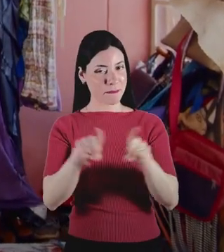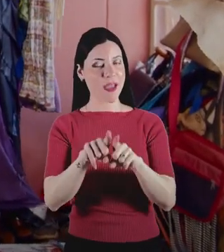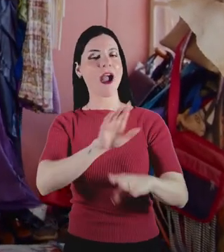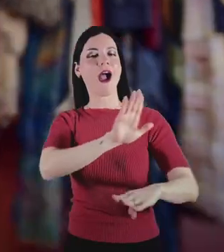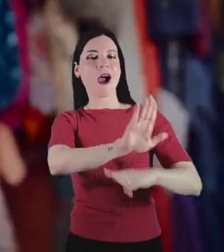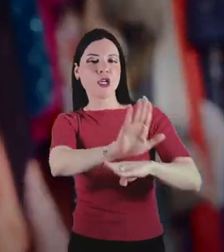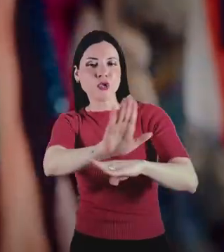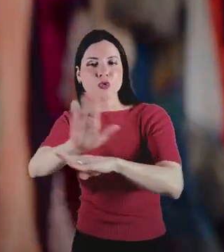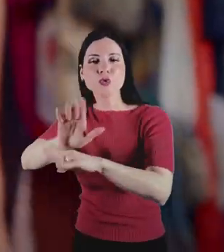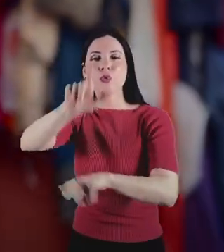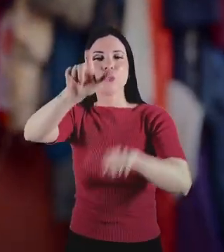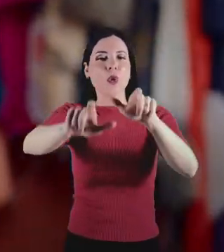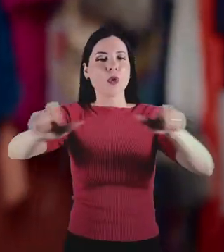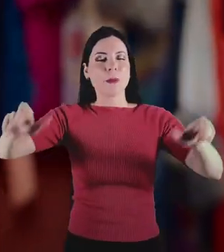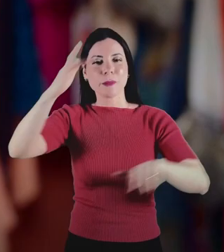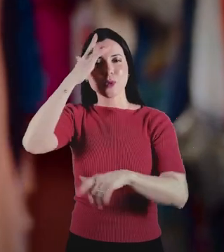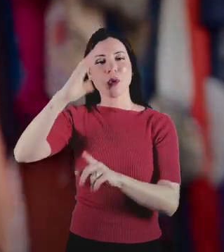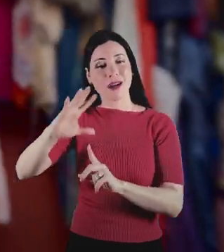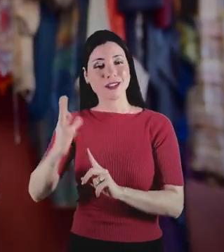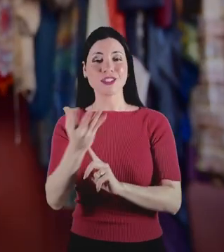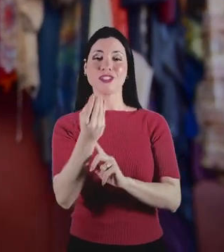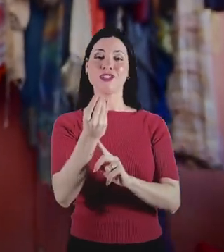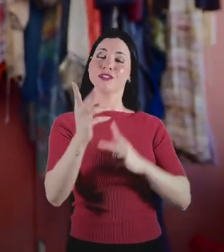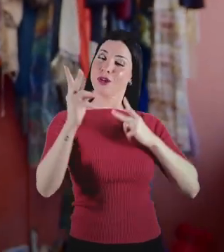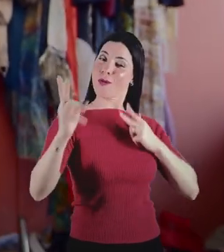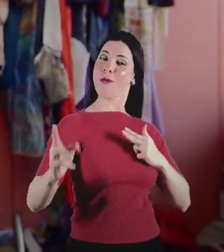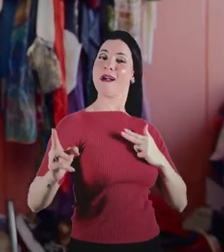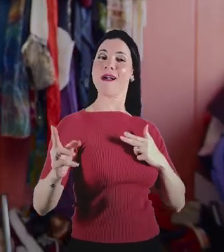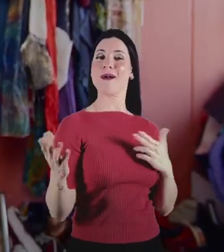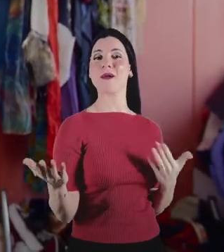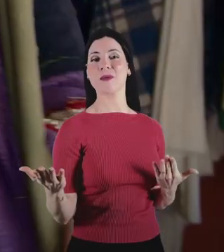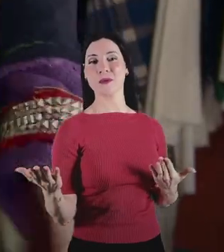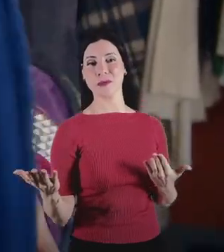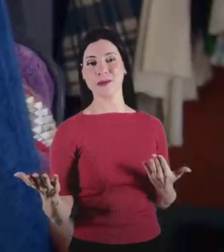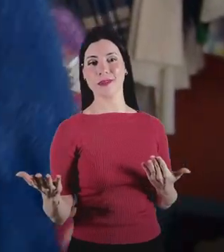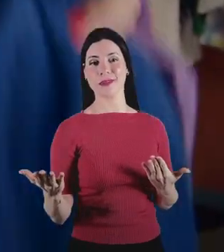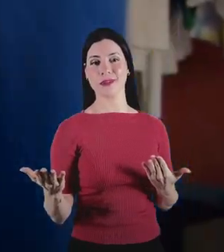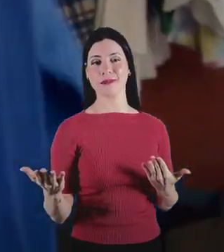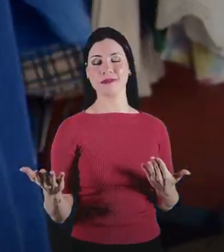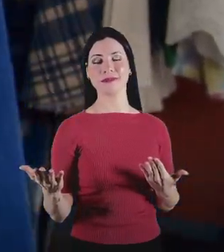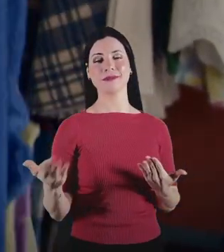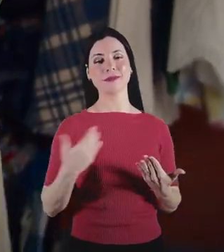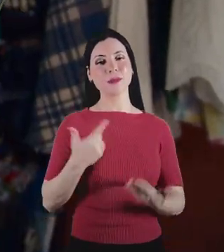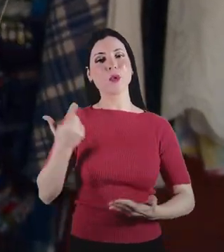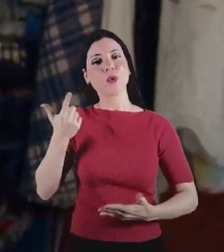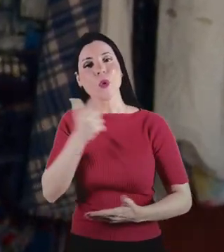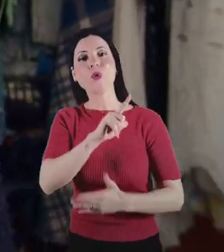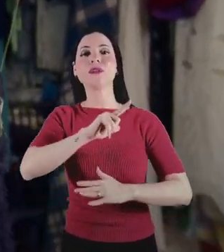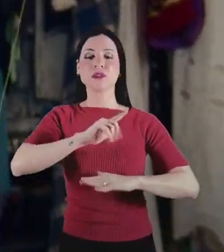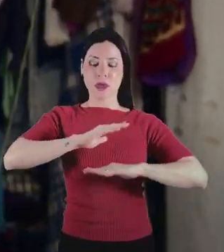Também acaba virando uma plataforma para outras artistas, como aconteceu comigo,